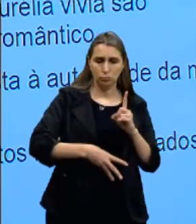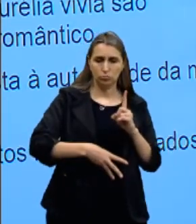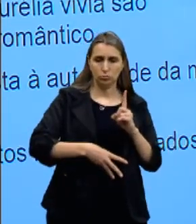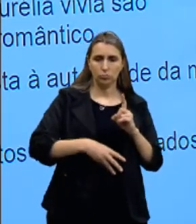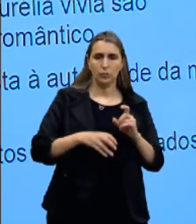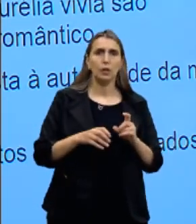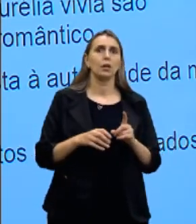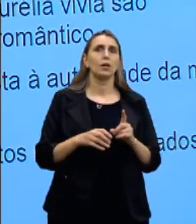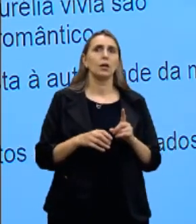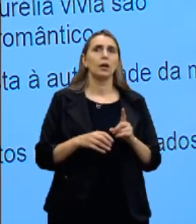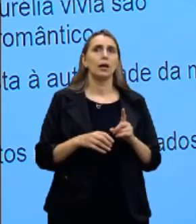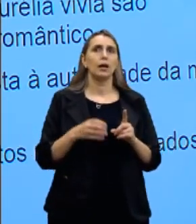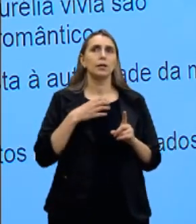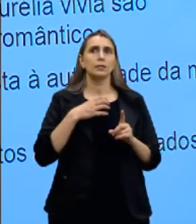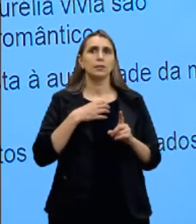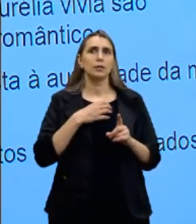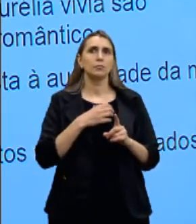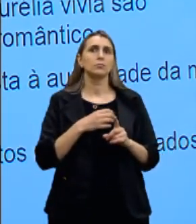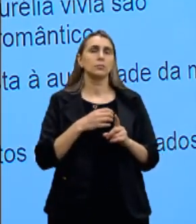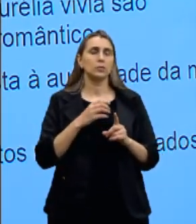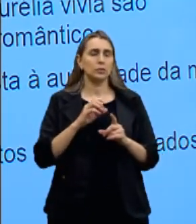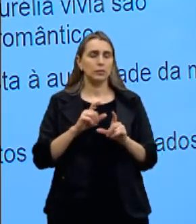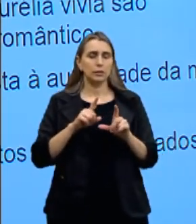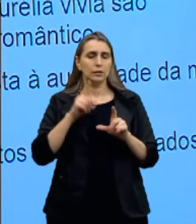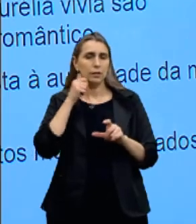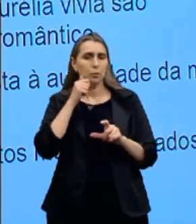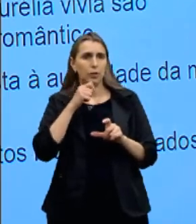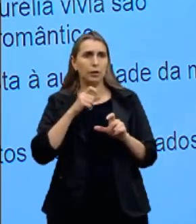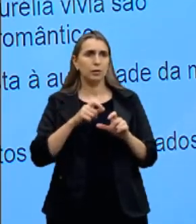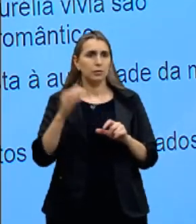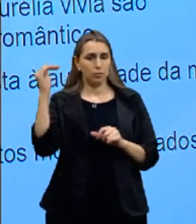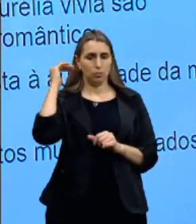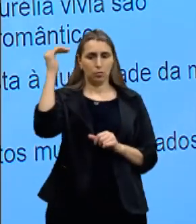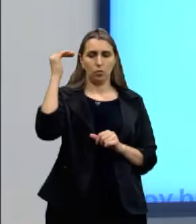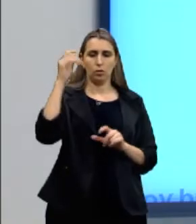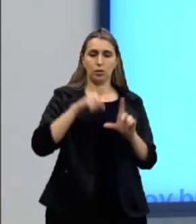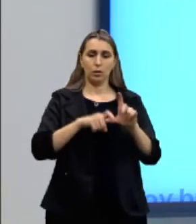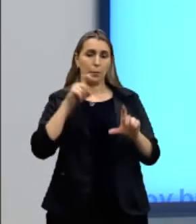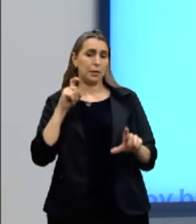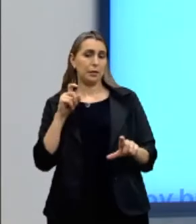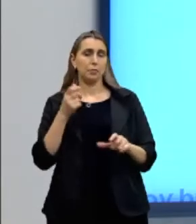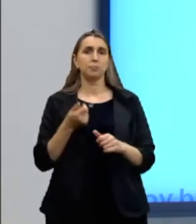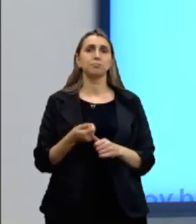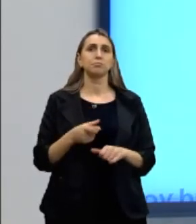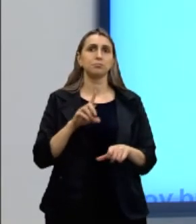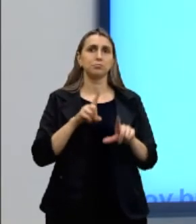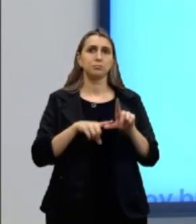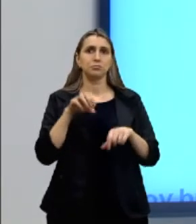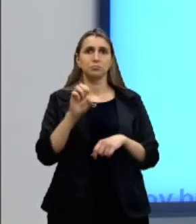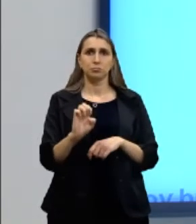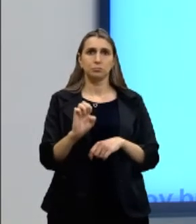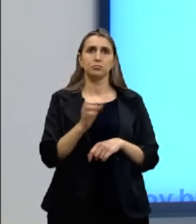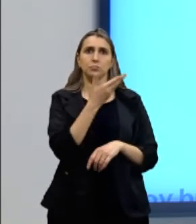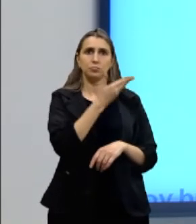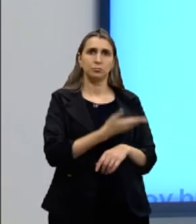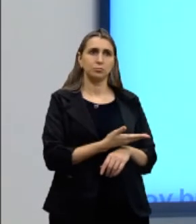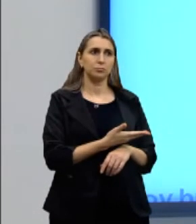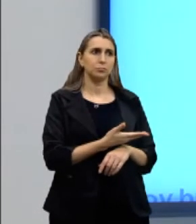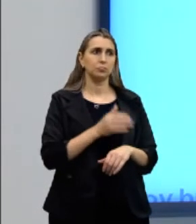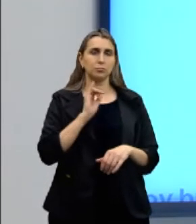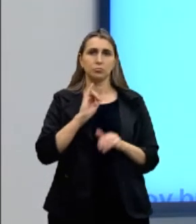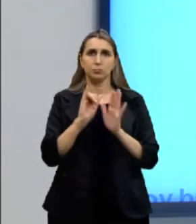sexista da autoridade da mulher financeiramente independente tá e a letra e só para nós conferir aqui